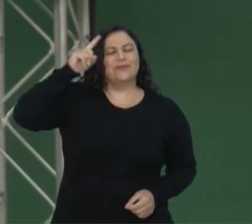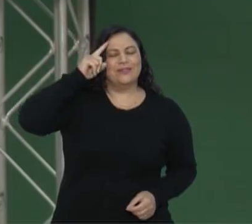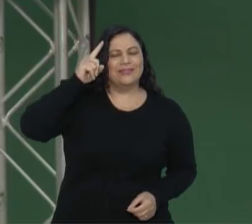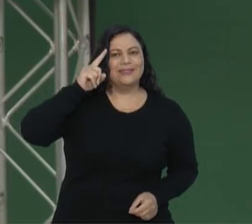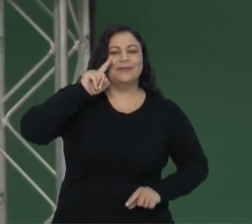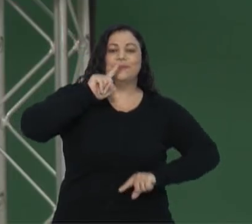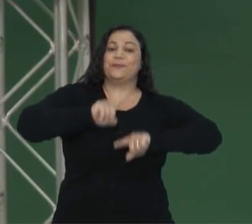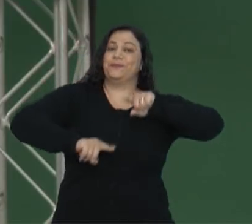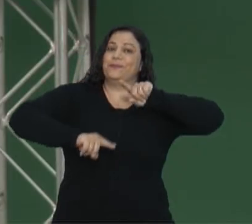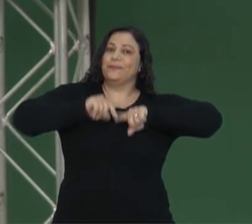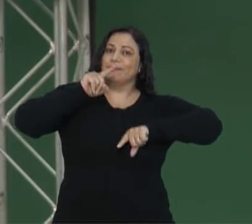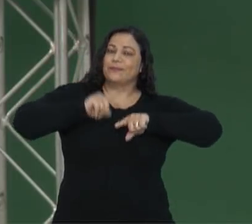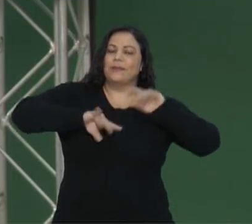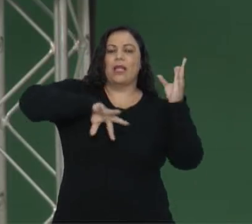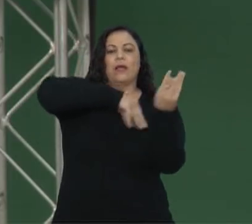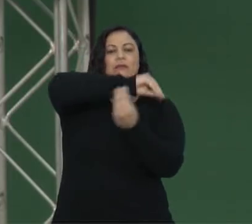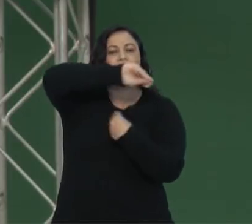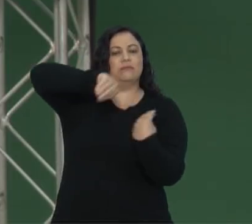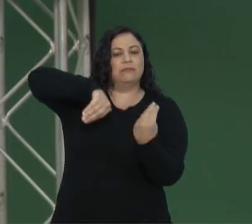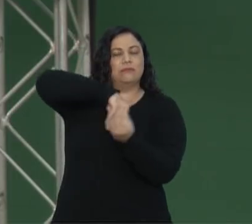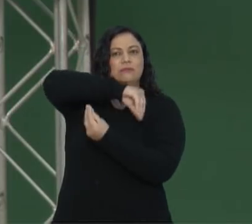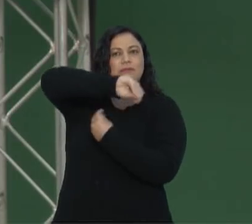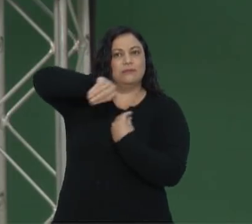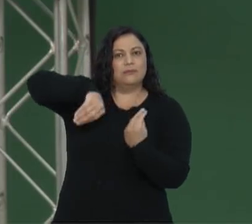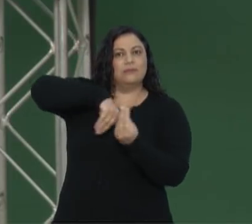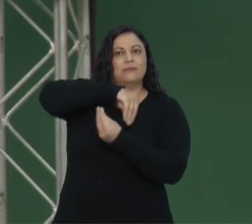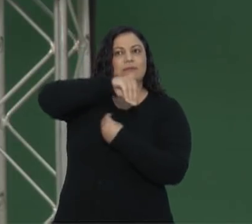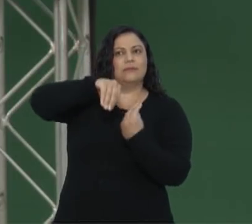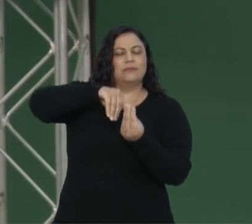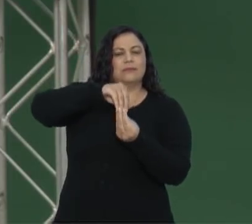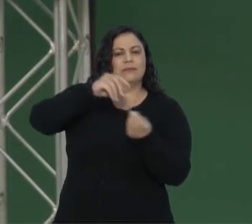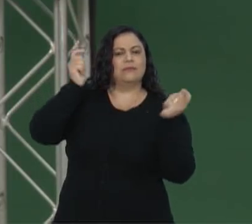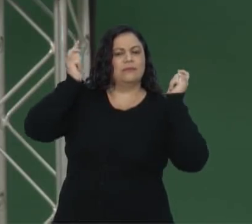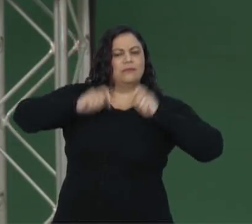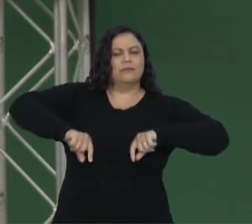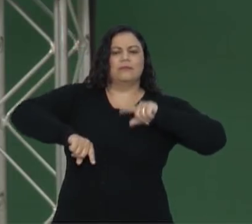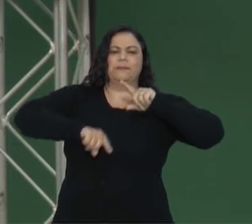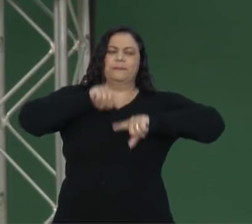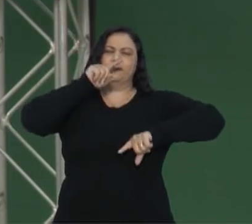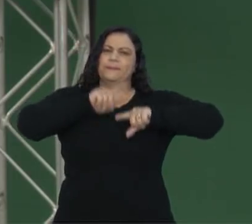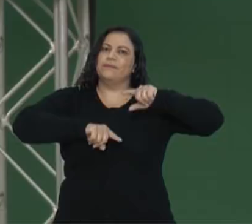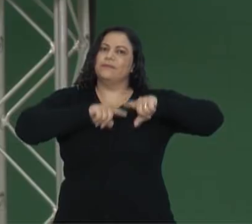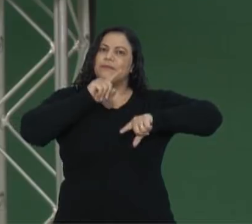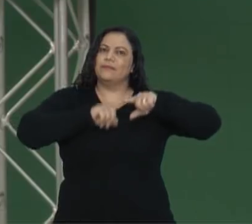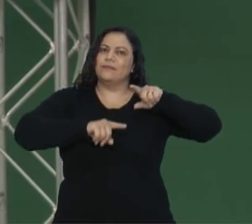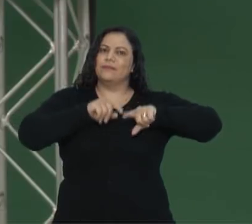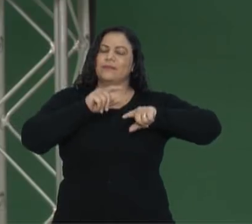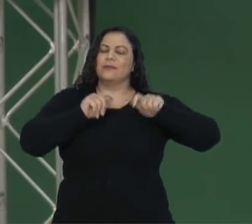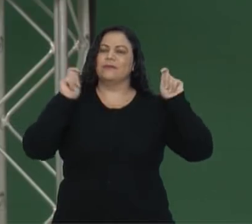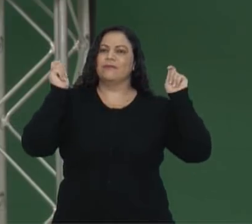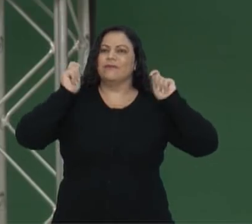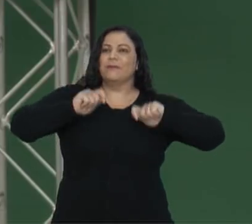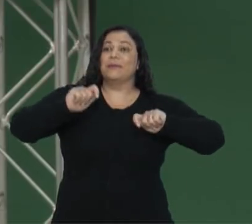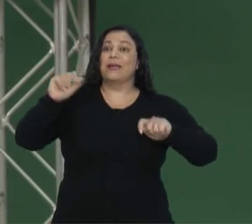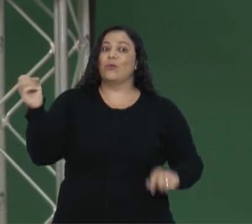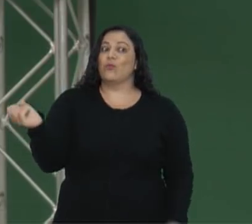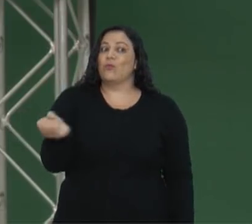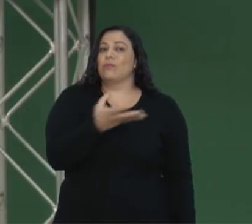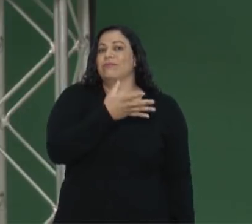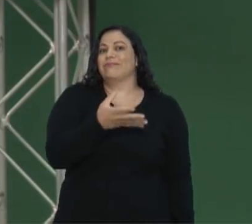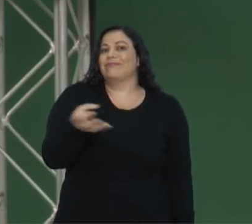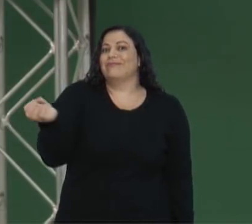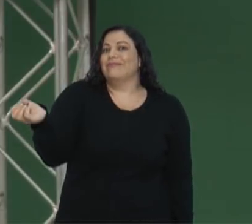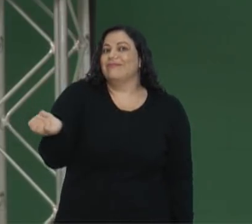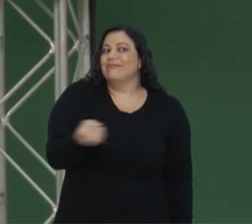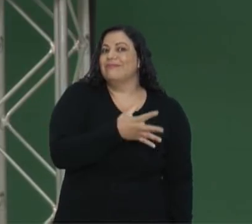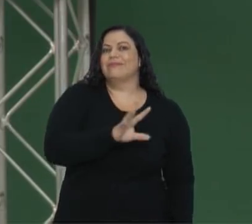material que, ao misturá-lo, eu vou produzir, vou fabricar algo novo,